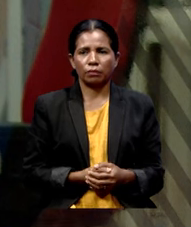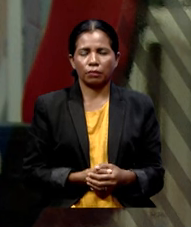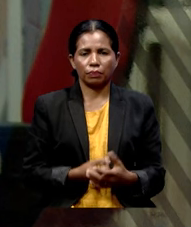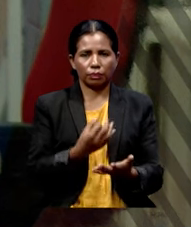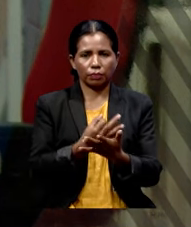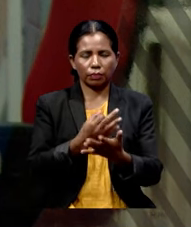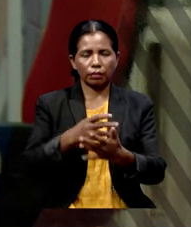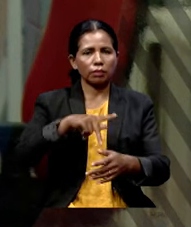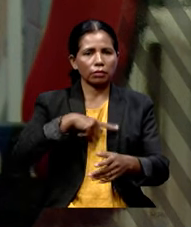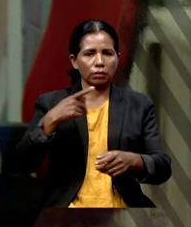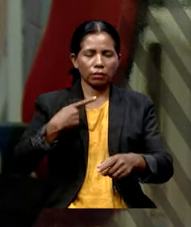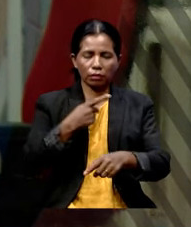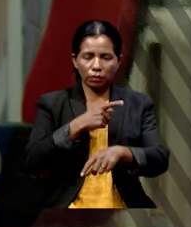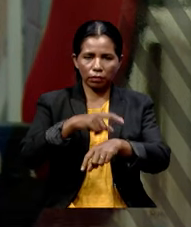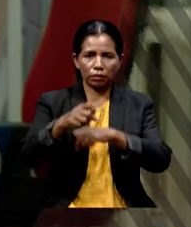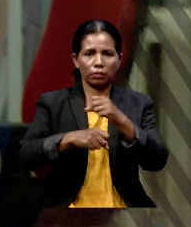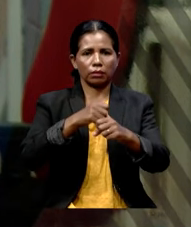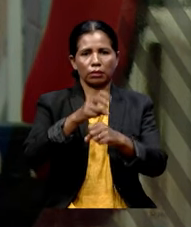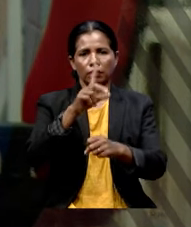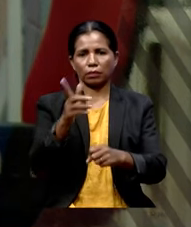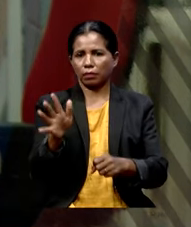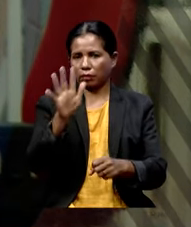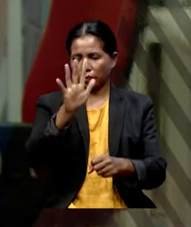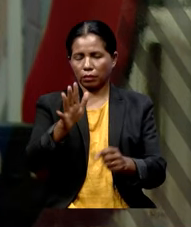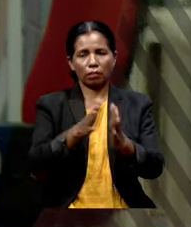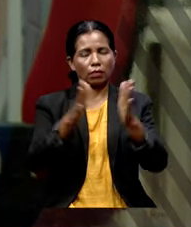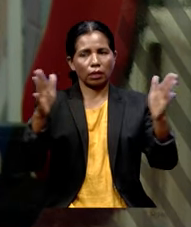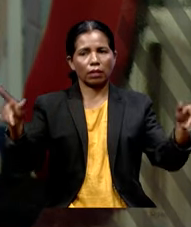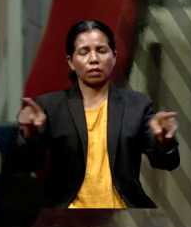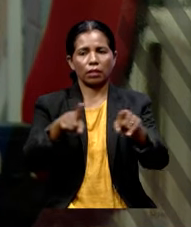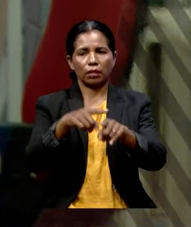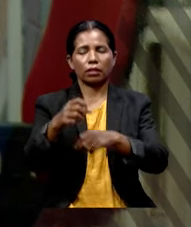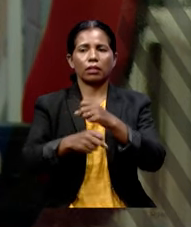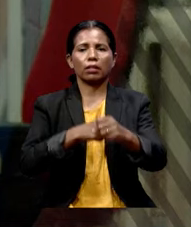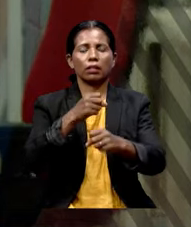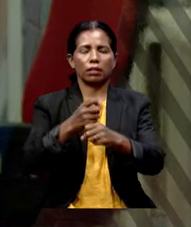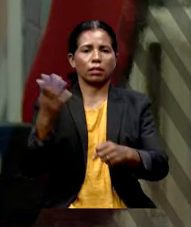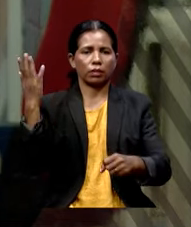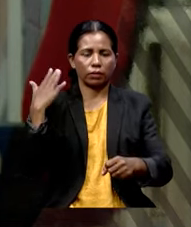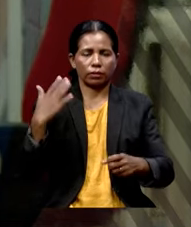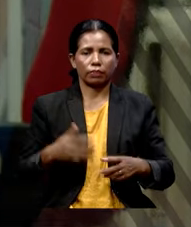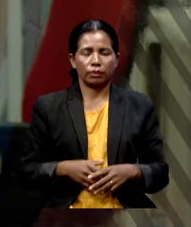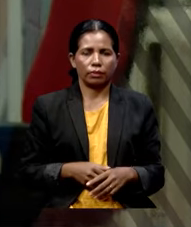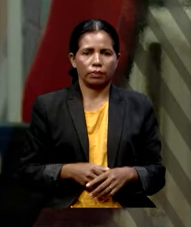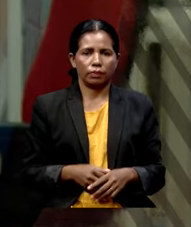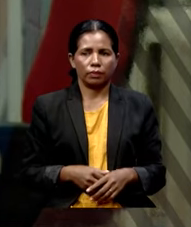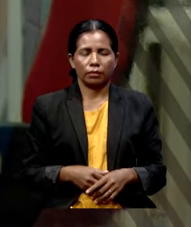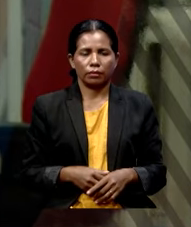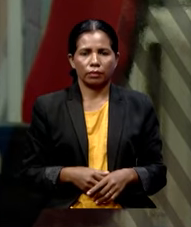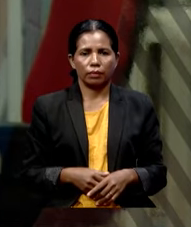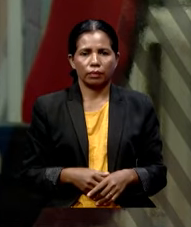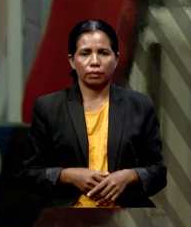Orçamento privativo do Parlamento Nacional batina rio em rua Recen Lima, bot liu compara rotina anterior.